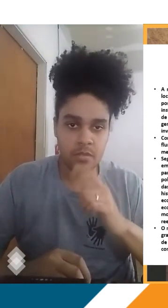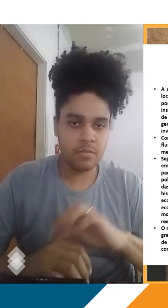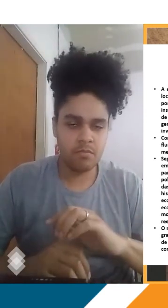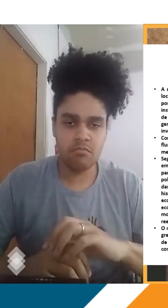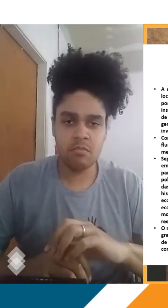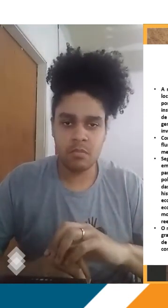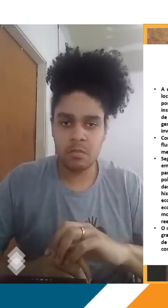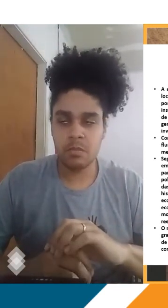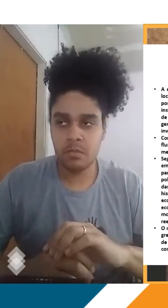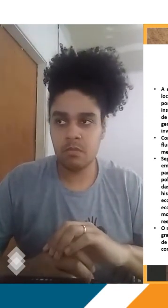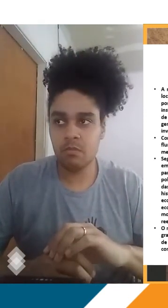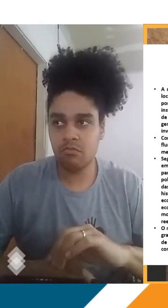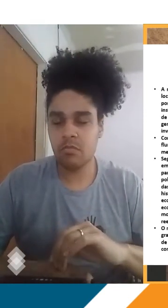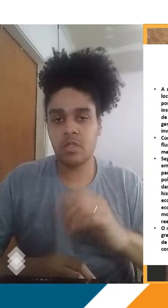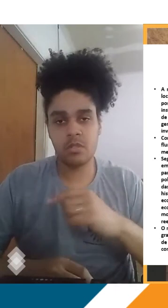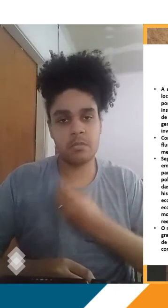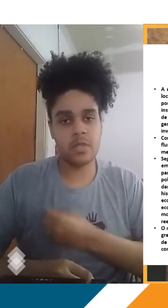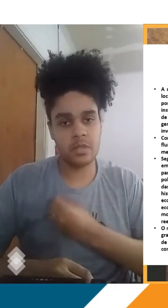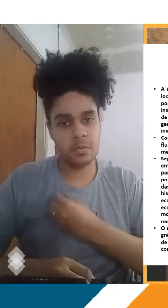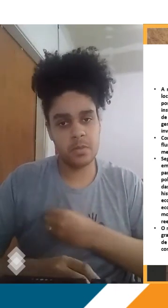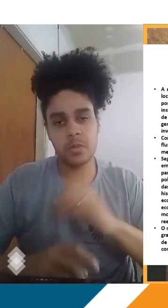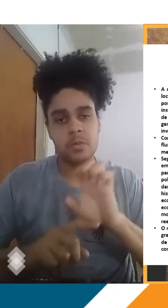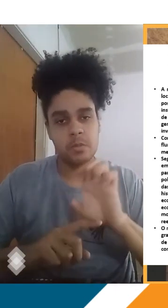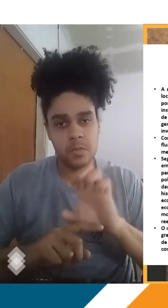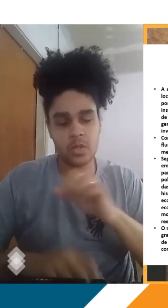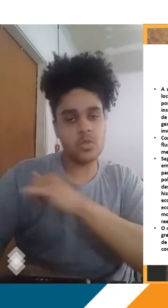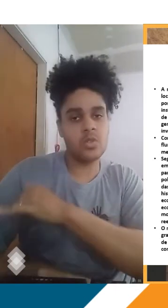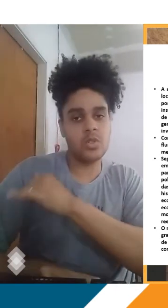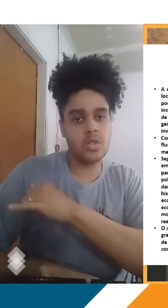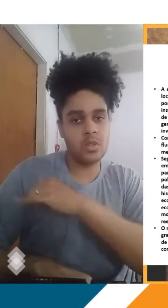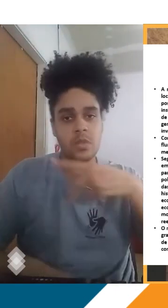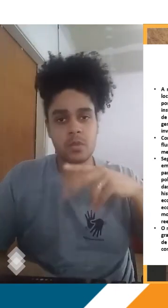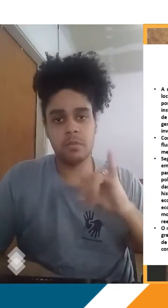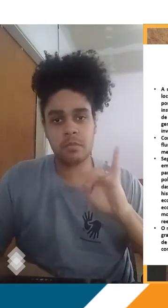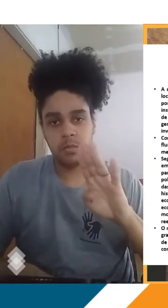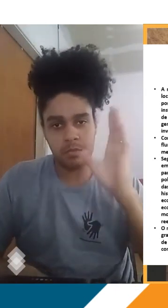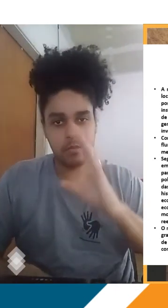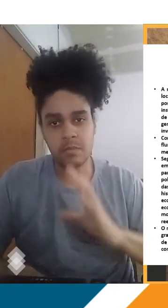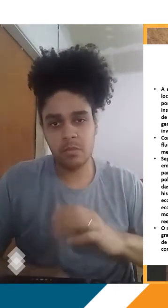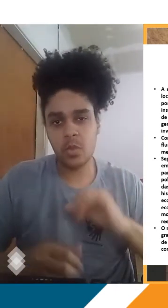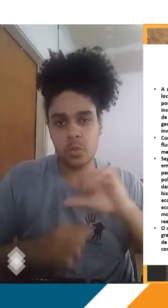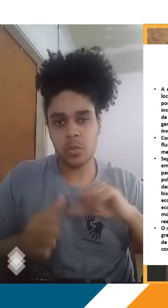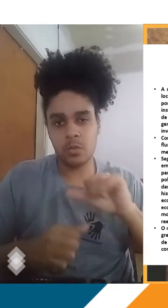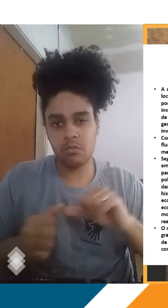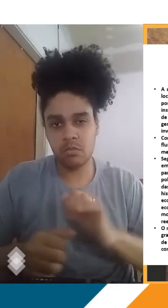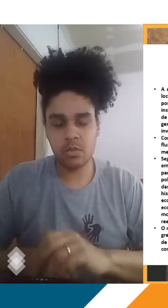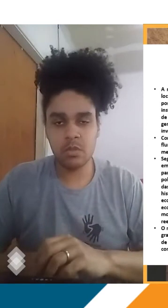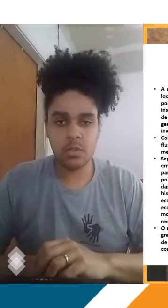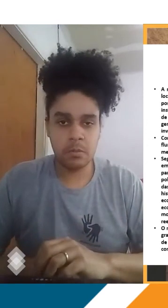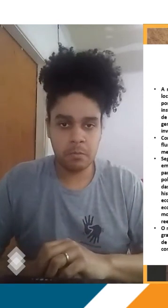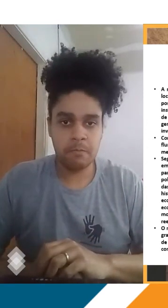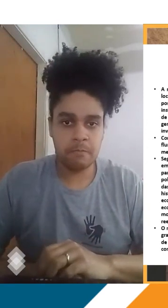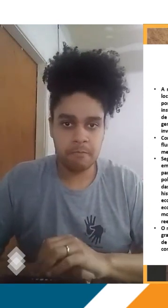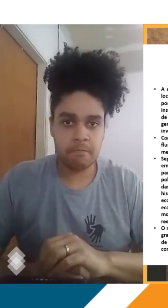todo o país e reduziu significativamente a sua participação do Estado na composição do Produto Nacional Bruto, sofrendo significativas mudanças nas